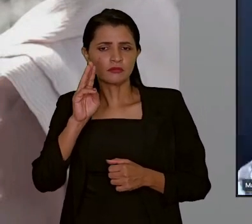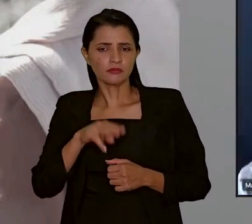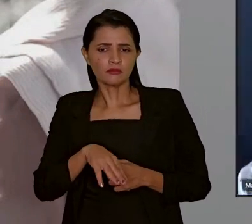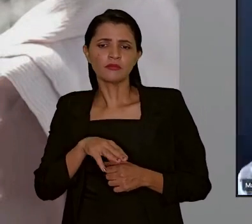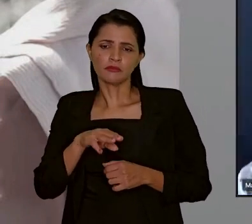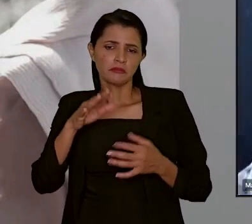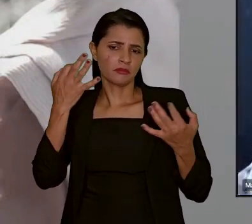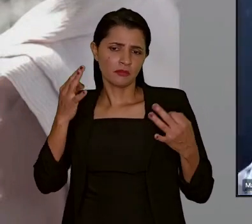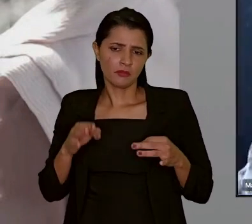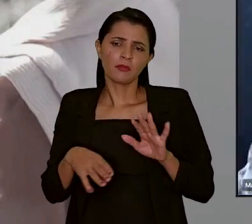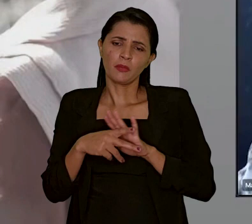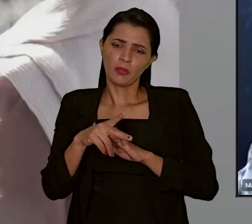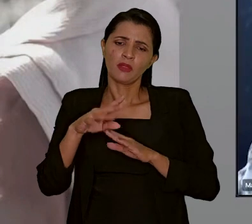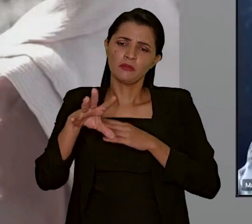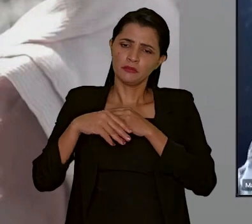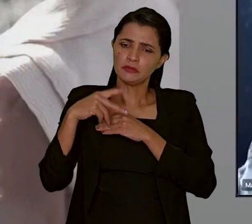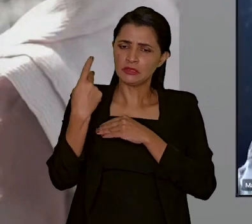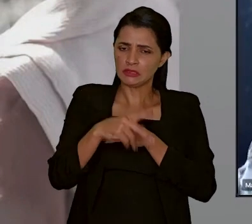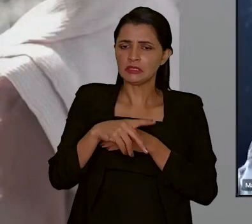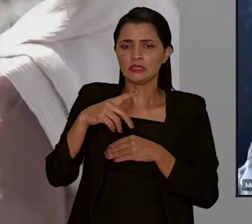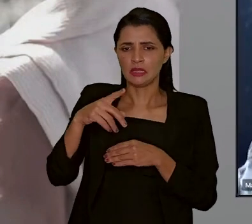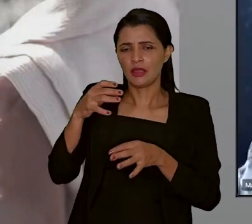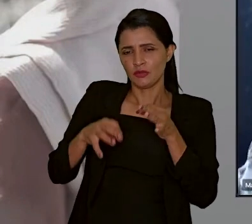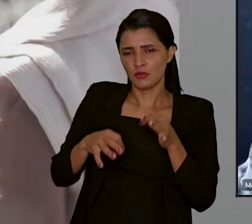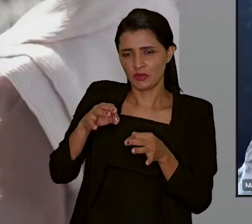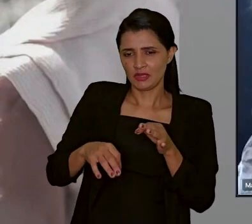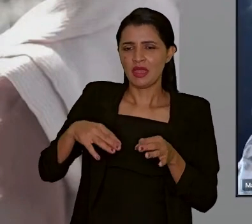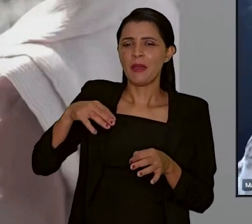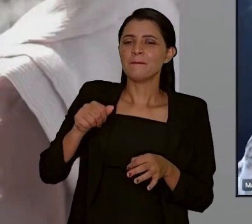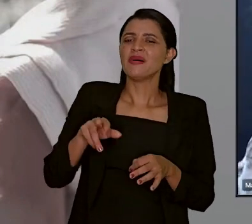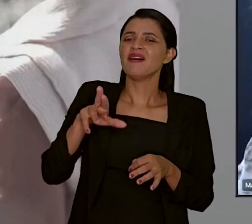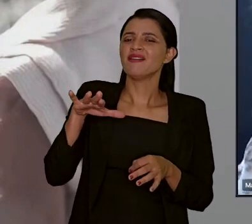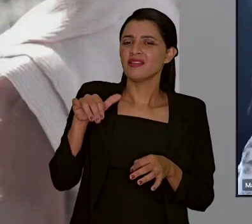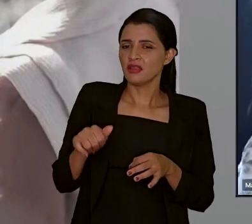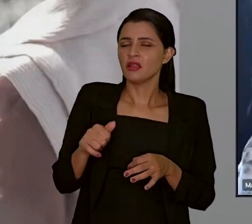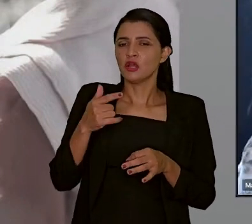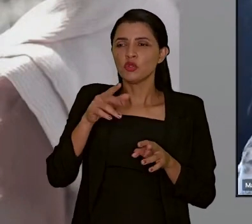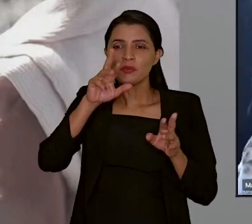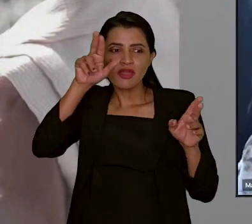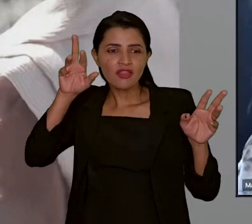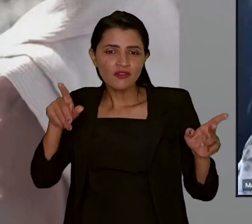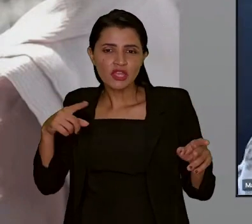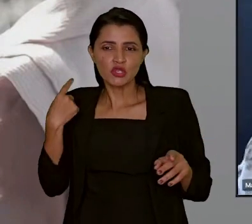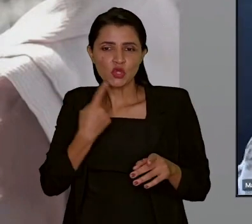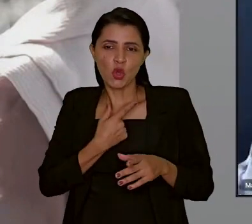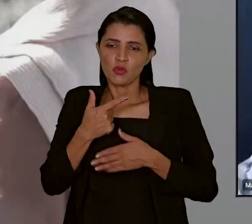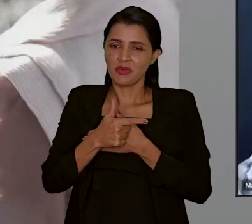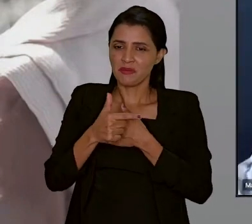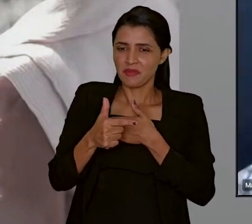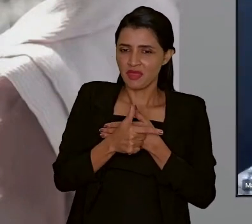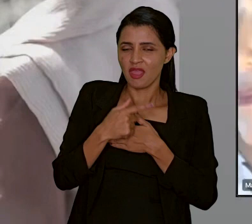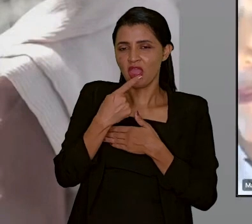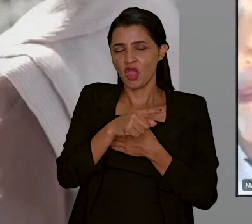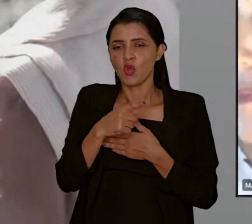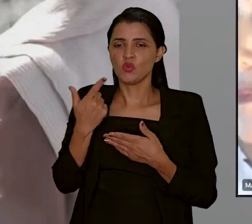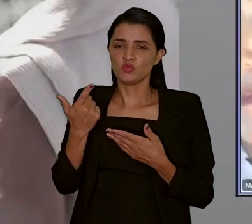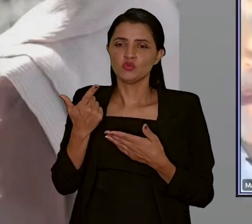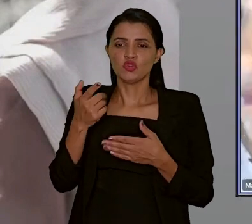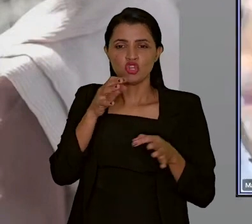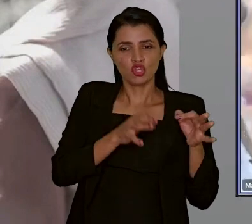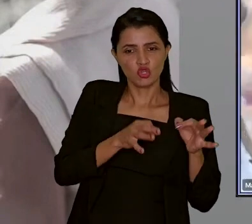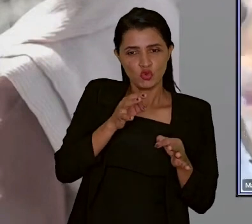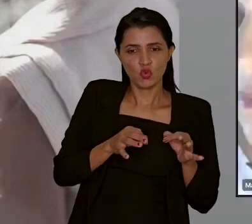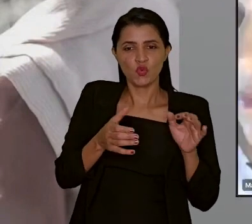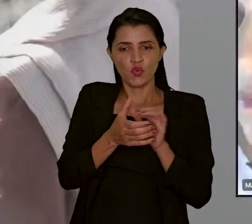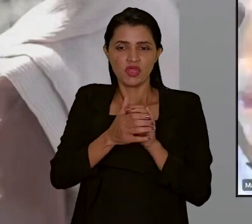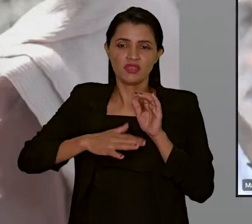as ponderações da doutora Maria Lília sobre essa distinção desse nosso papel dúplice como juiz de enlace. Como juiz